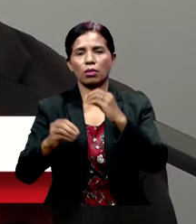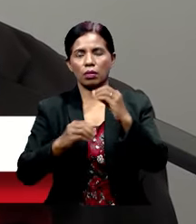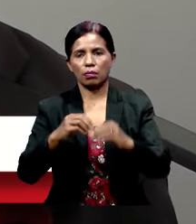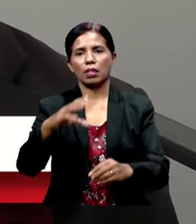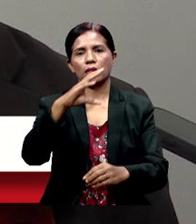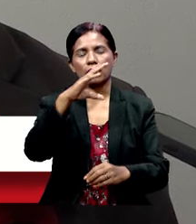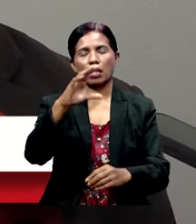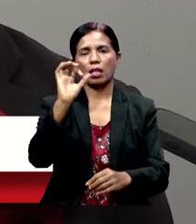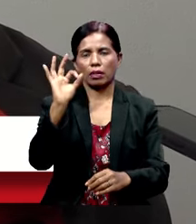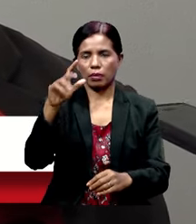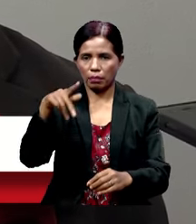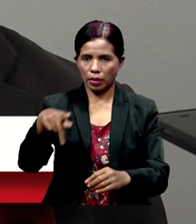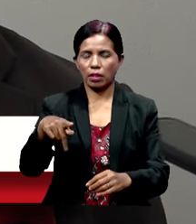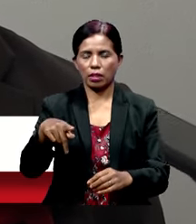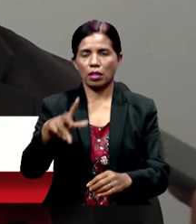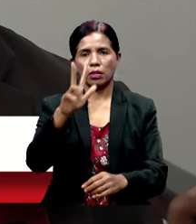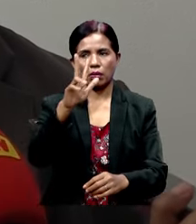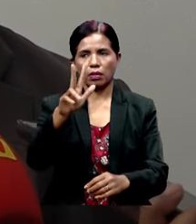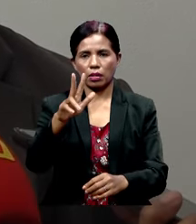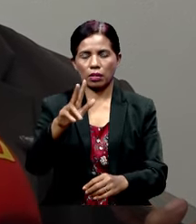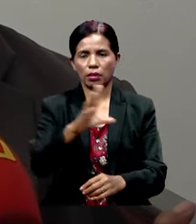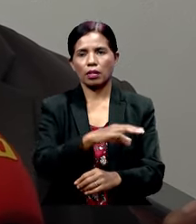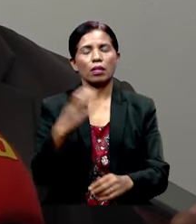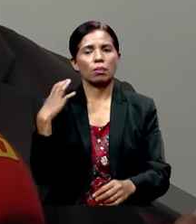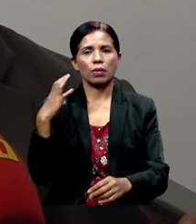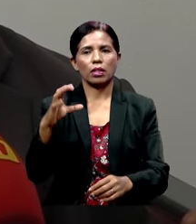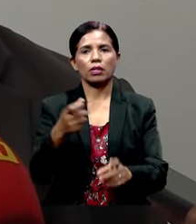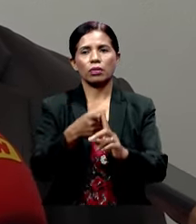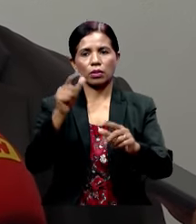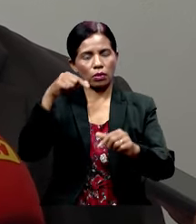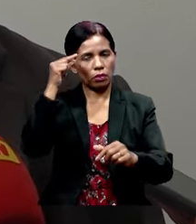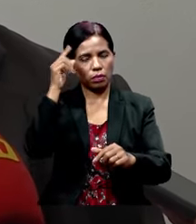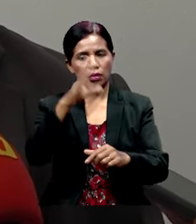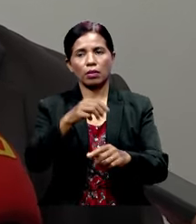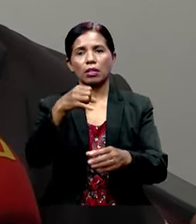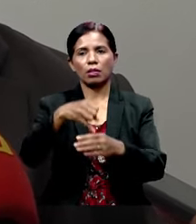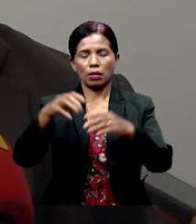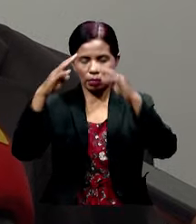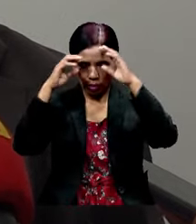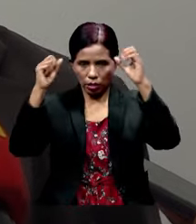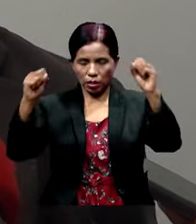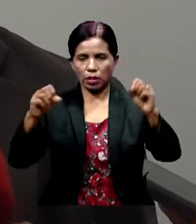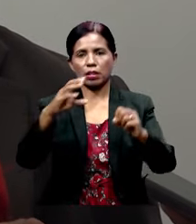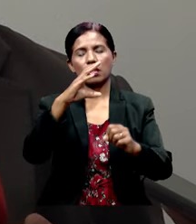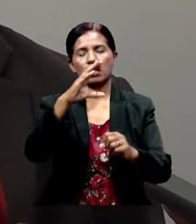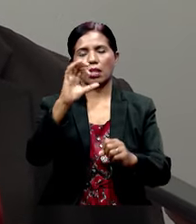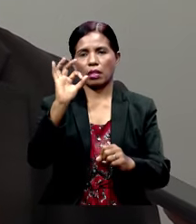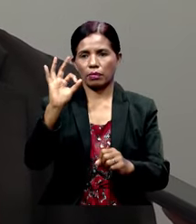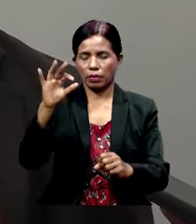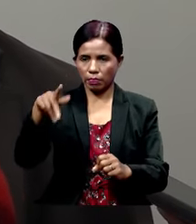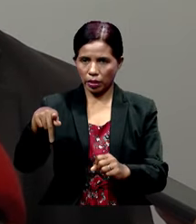comissários, Comissão Função Pública em Tolo, na competência do Governo União, inclui presidente da Comissão Função Pública, será aí a período